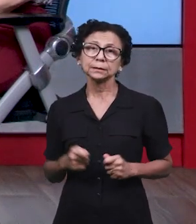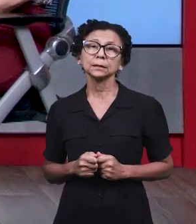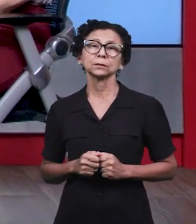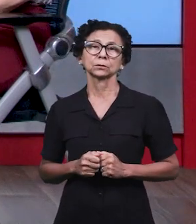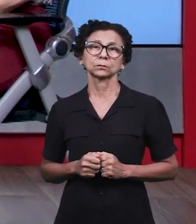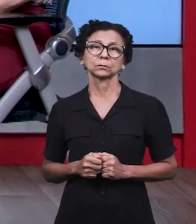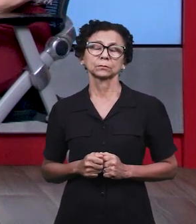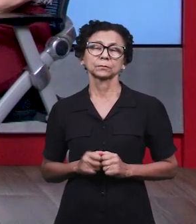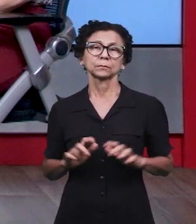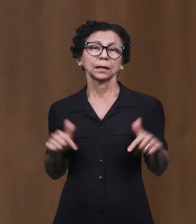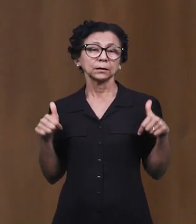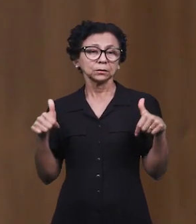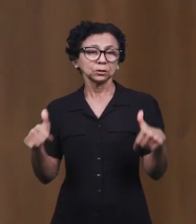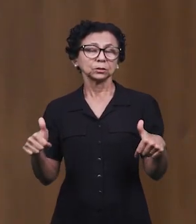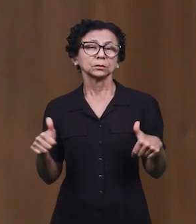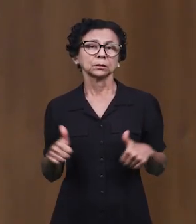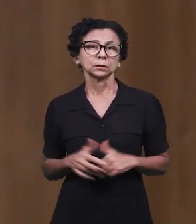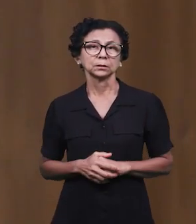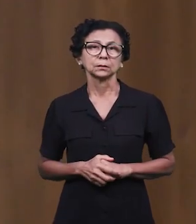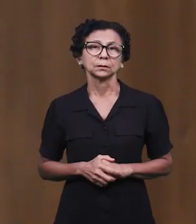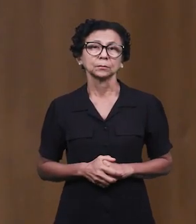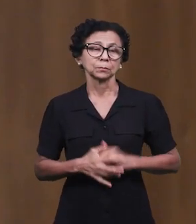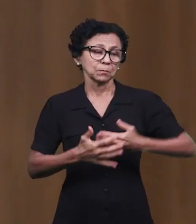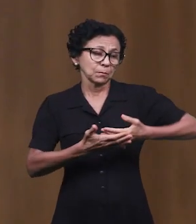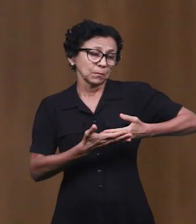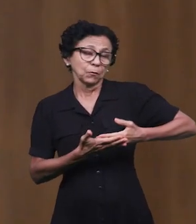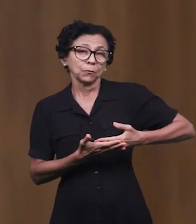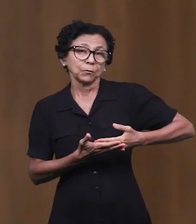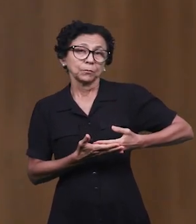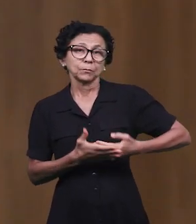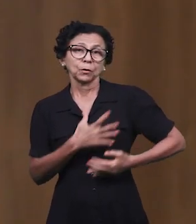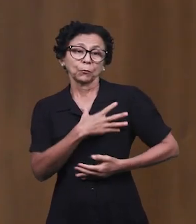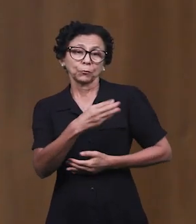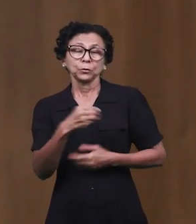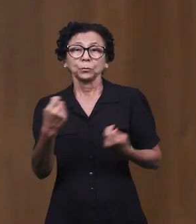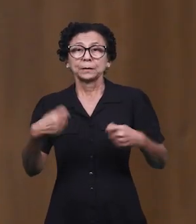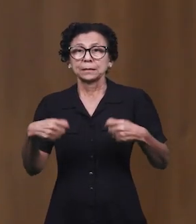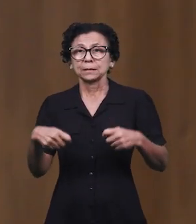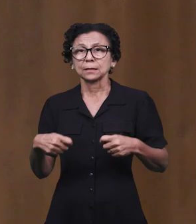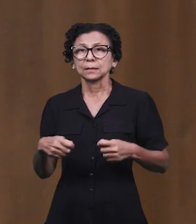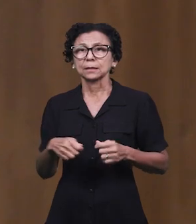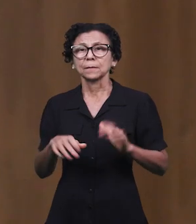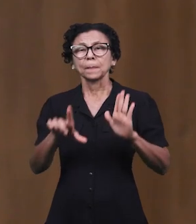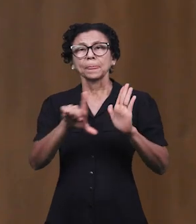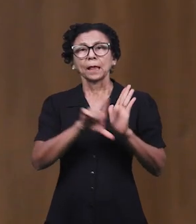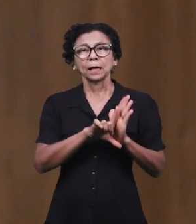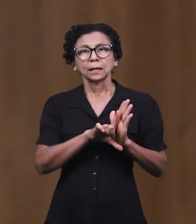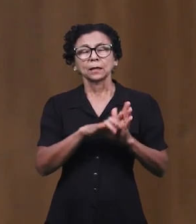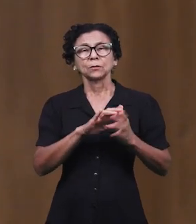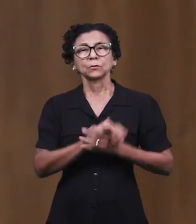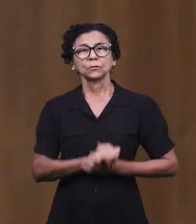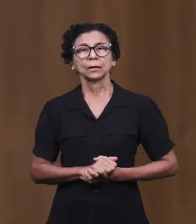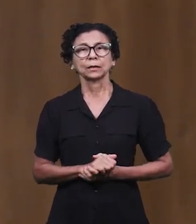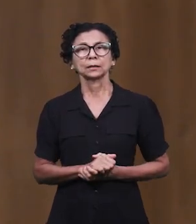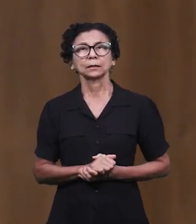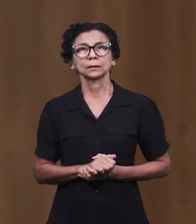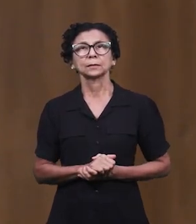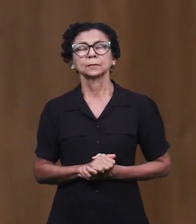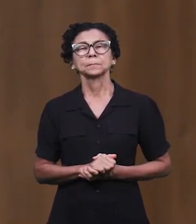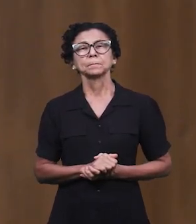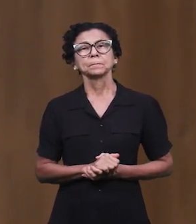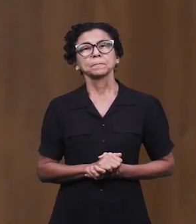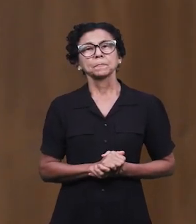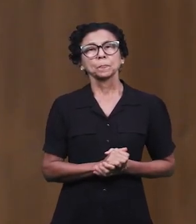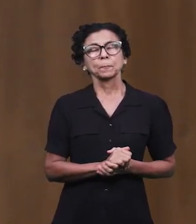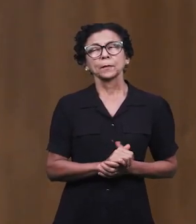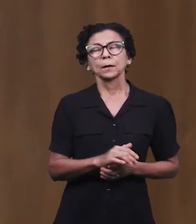Então, assim, nesse caso, mesmo a família, porque a lei fala que é 1/4 do salário mínimo que tem que ter por cada pessoa da família. Ou